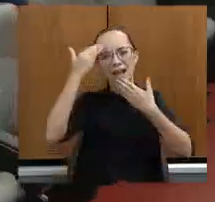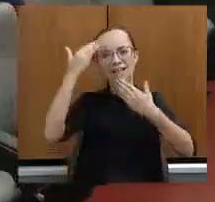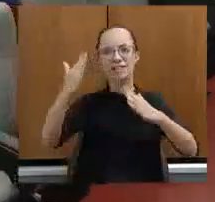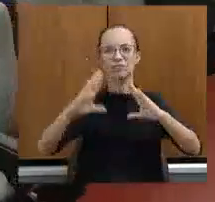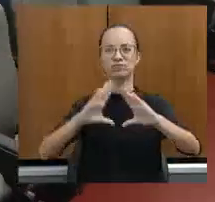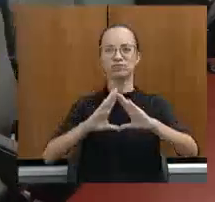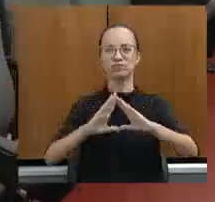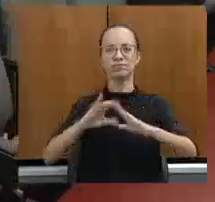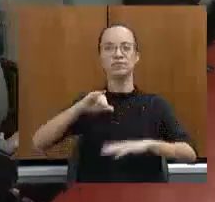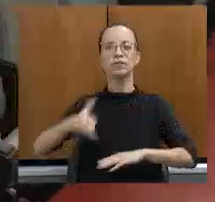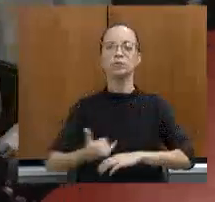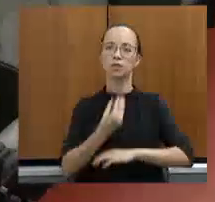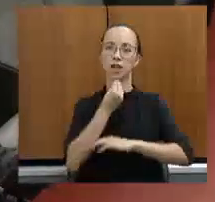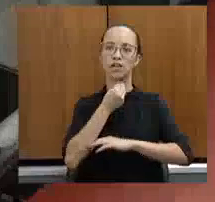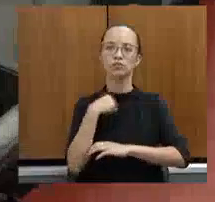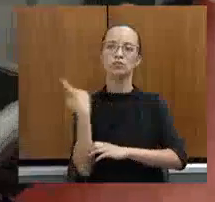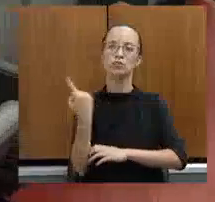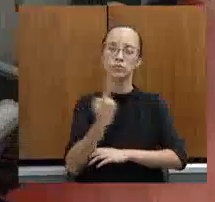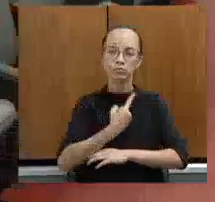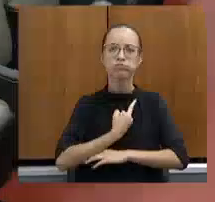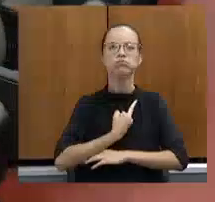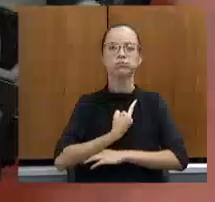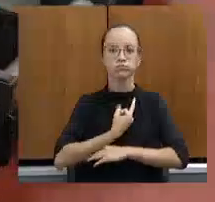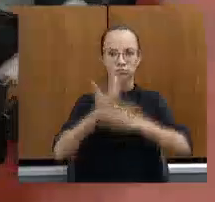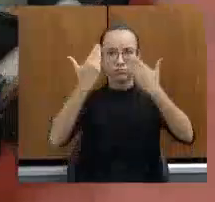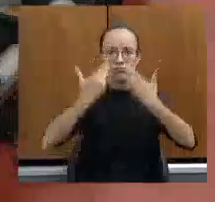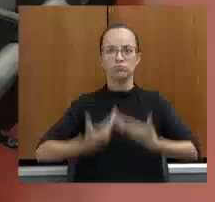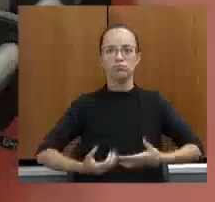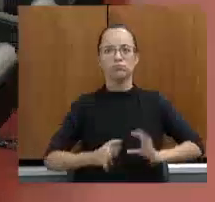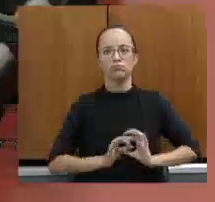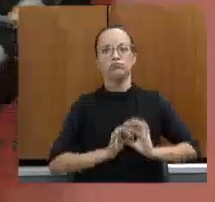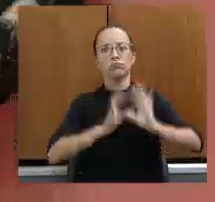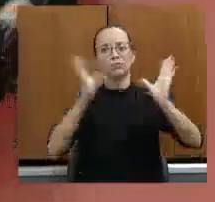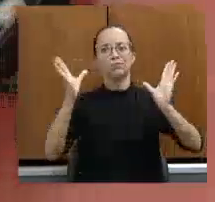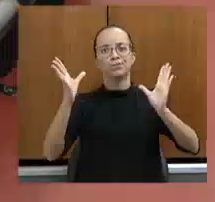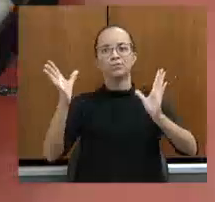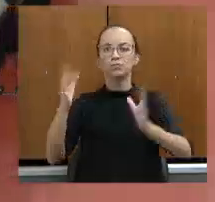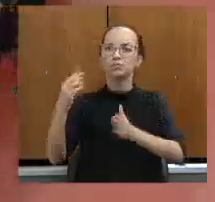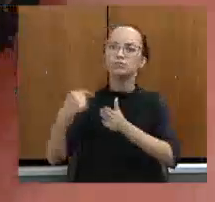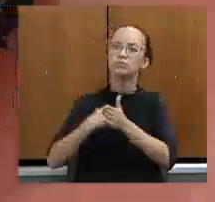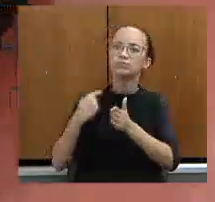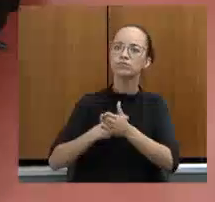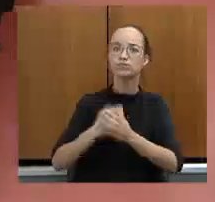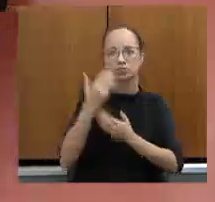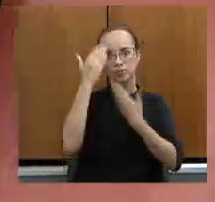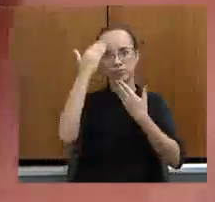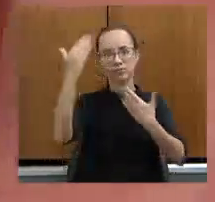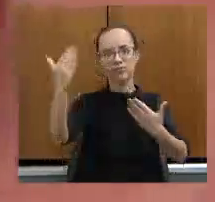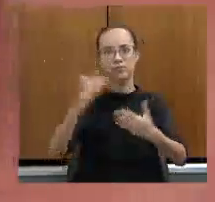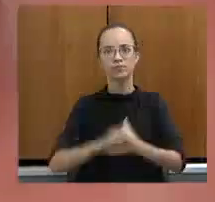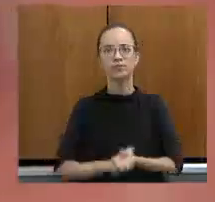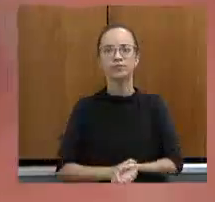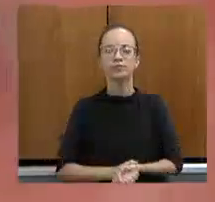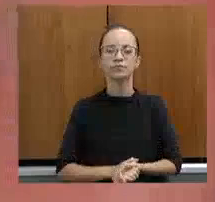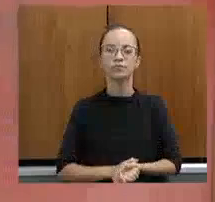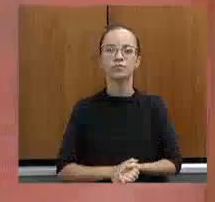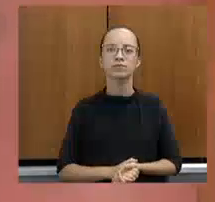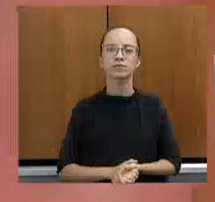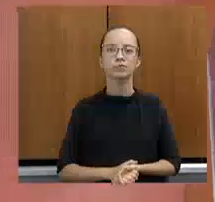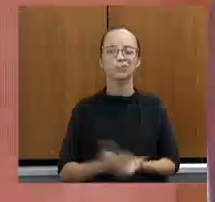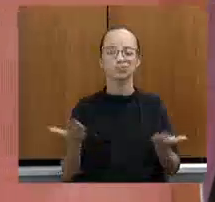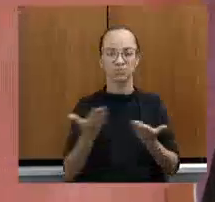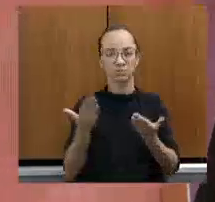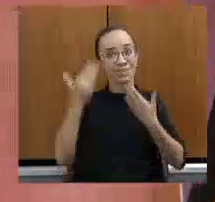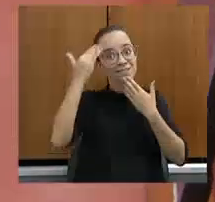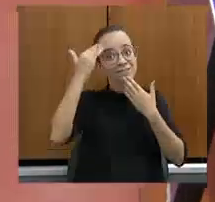Assembleia Legislativa pela oportunidade obviamente nos colocar aqui à disposição para as ponderações dos deputados Muito obrigado a todos nós